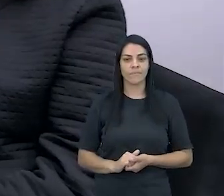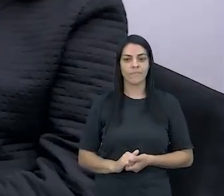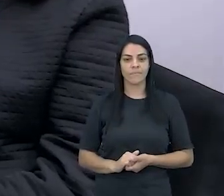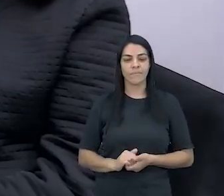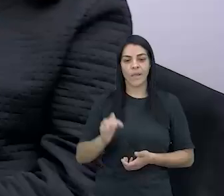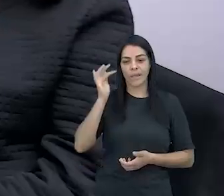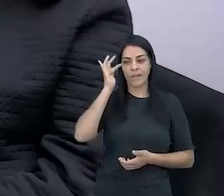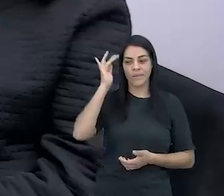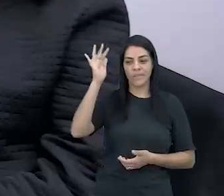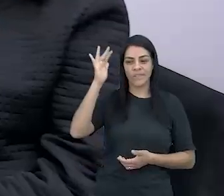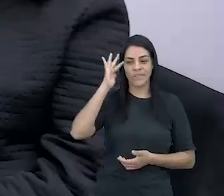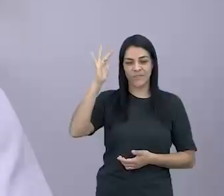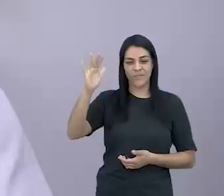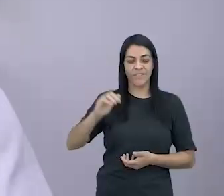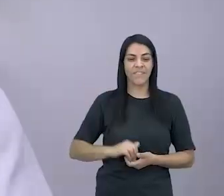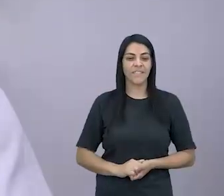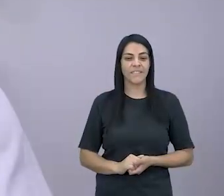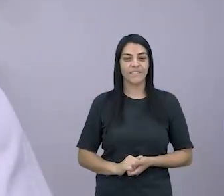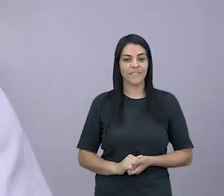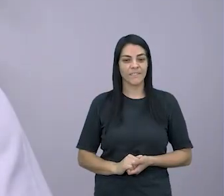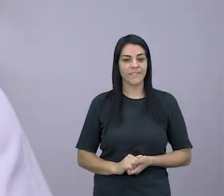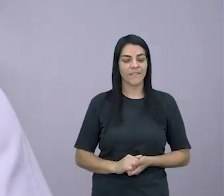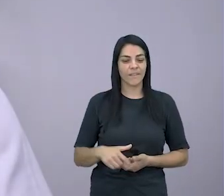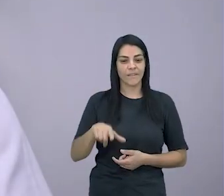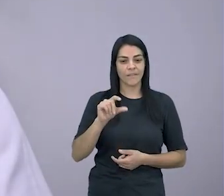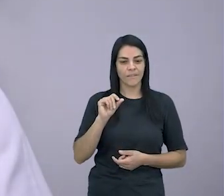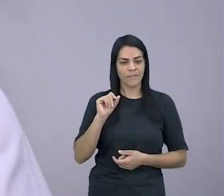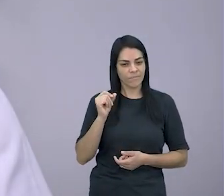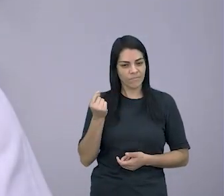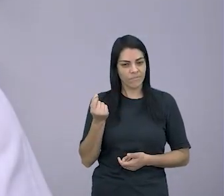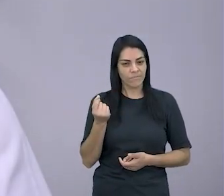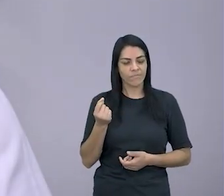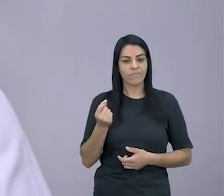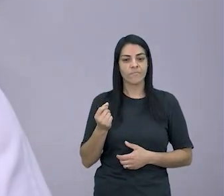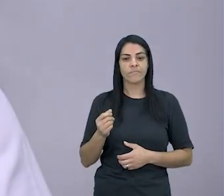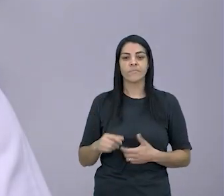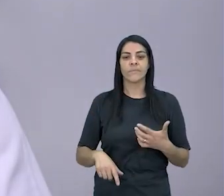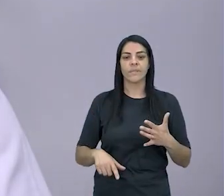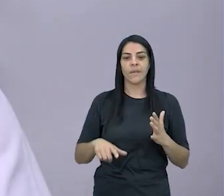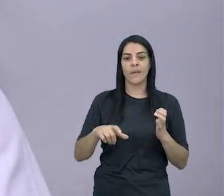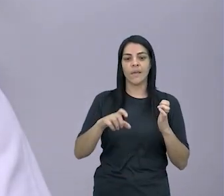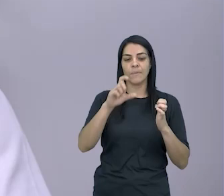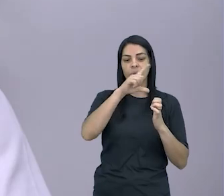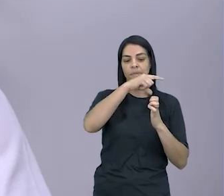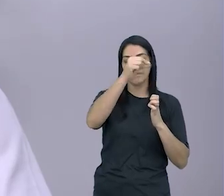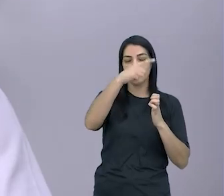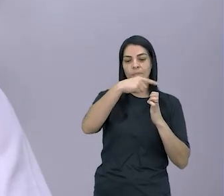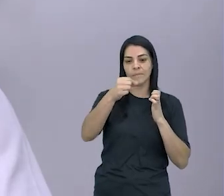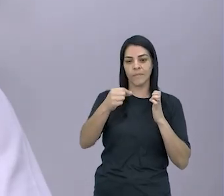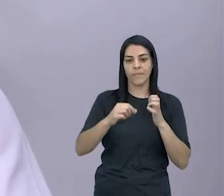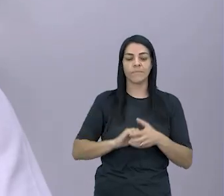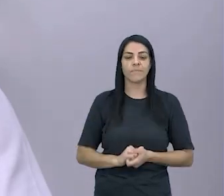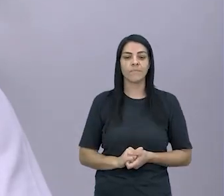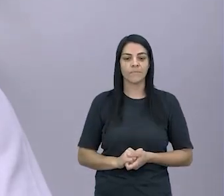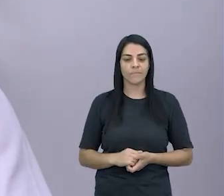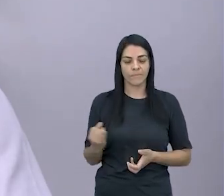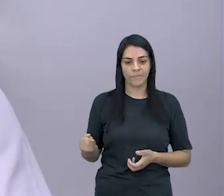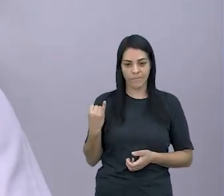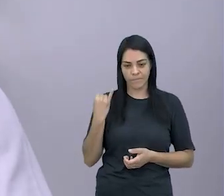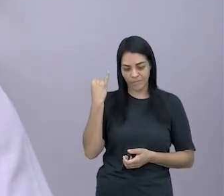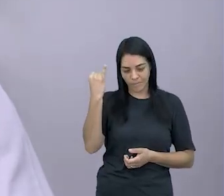A professora Lindalva, na eletiva de empreendedorismo. Muito importante aí essa eletiva